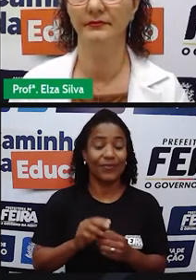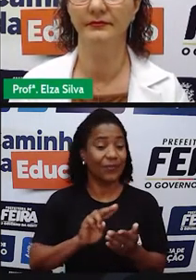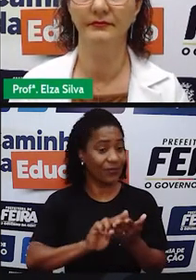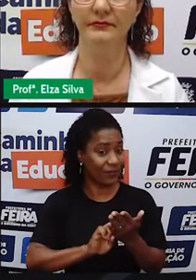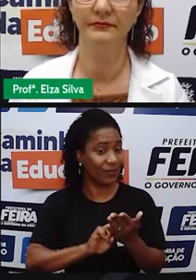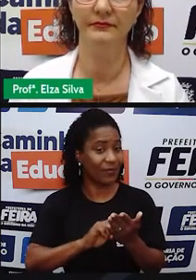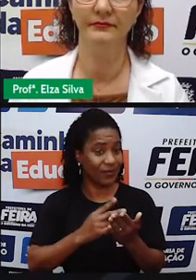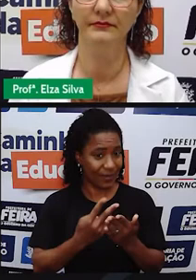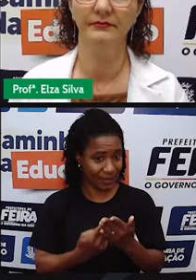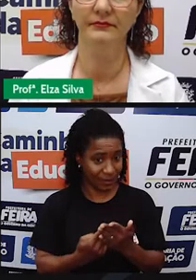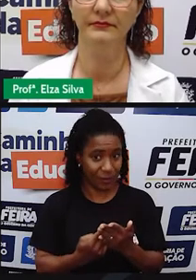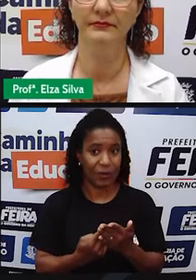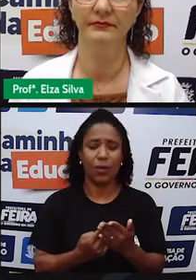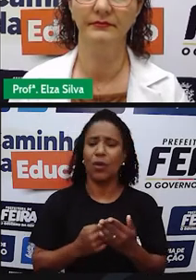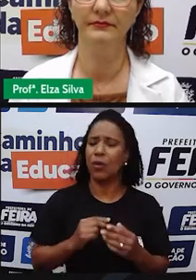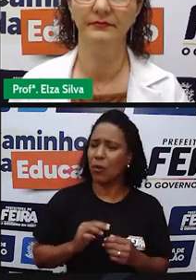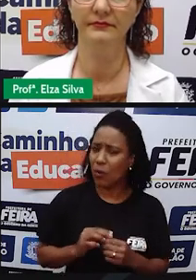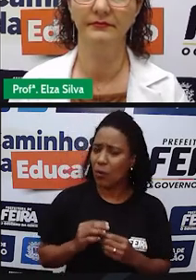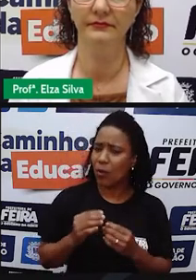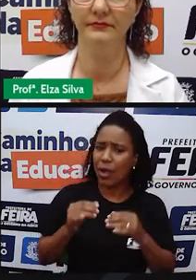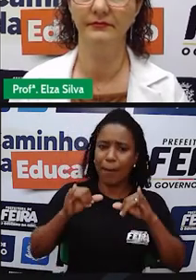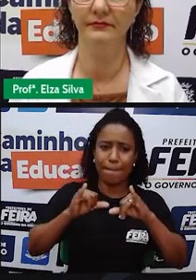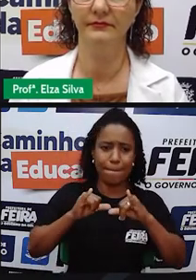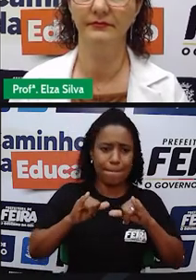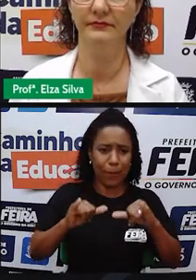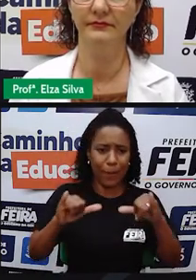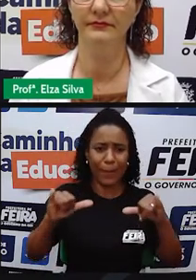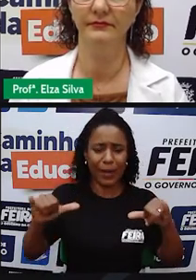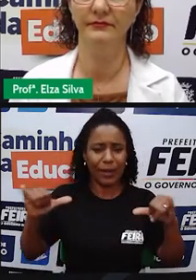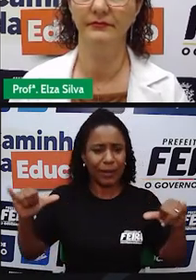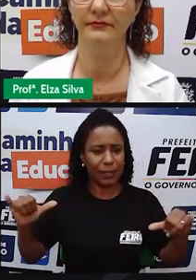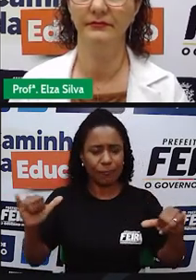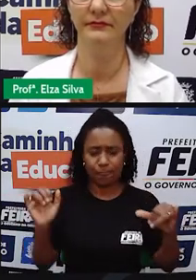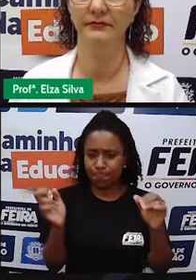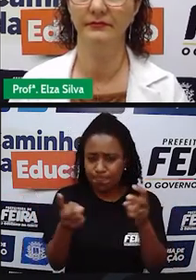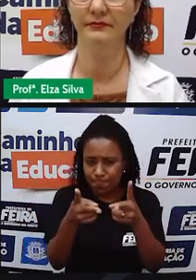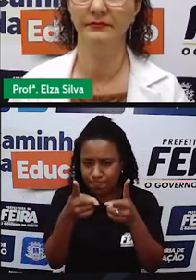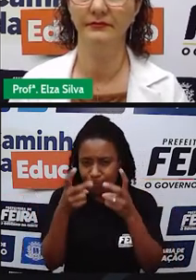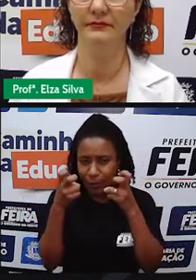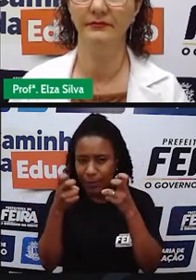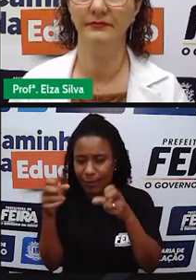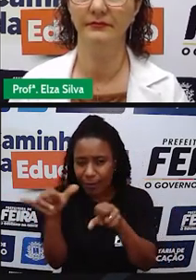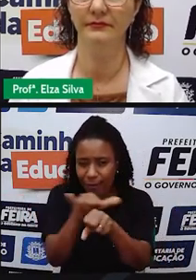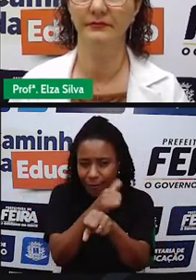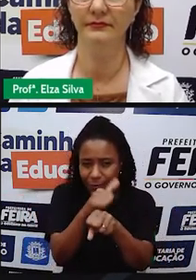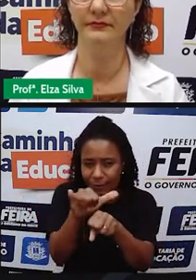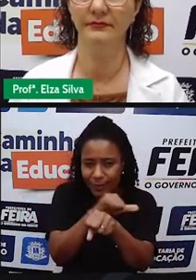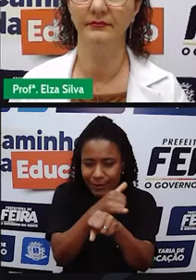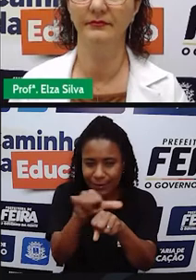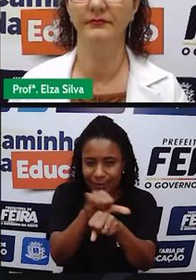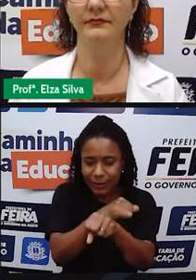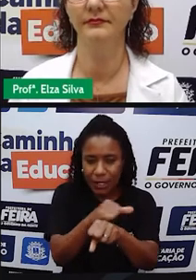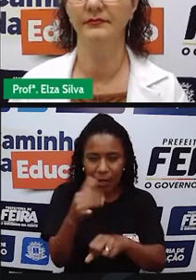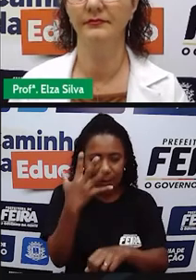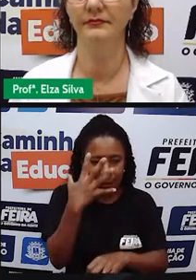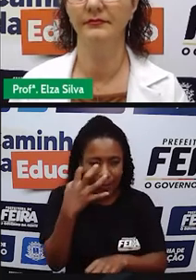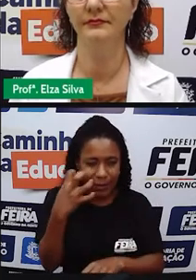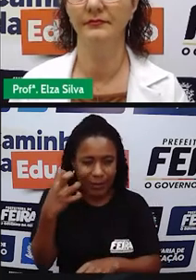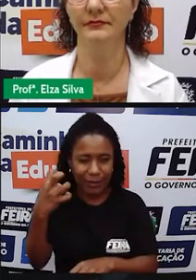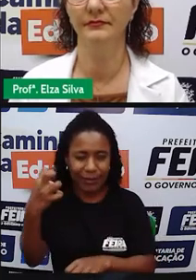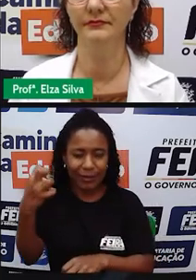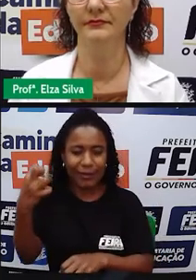recursos persuasivos você consegue identificar ou você pode identificar na